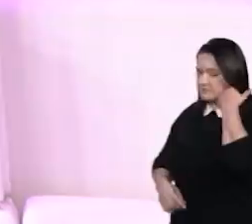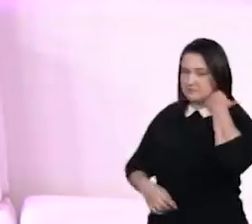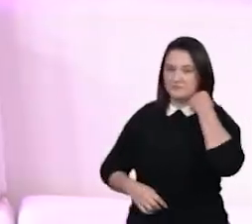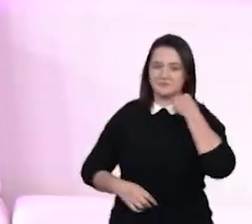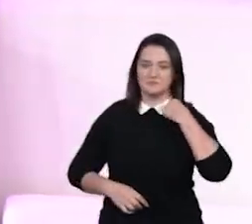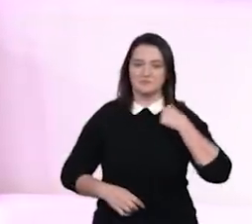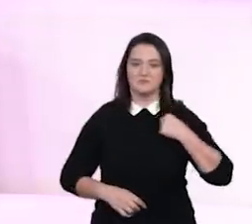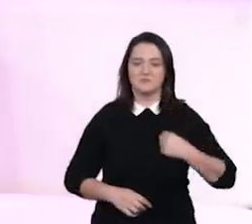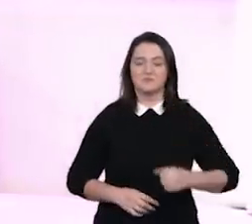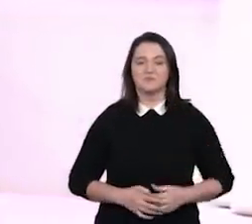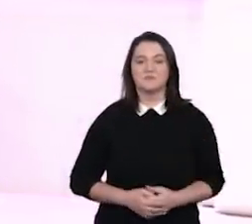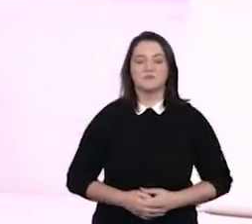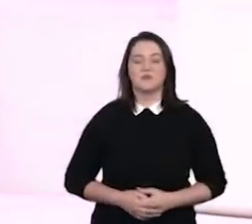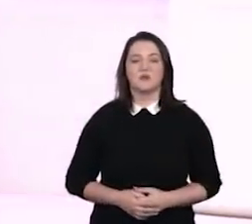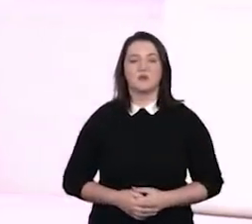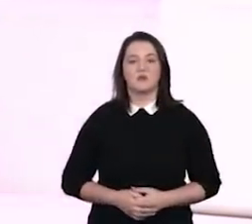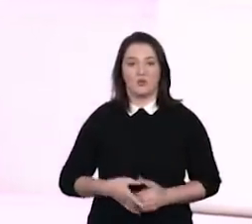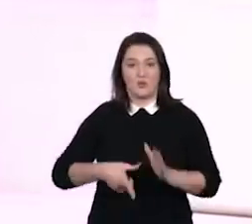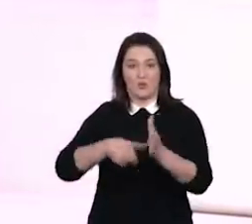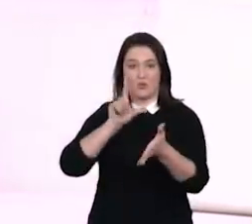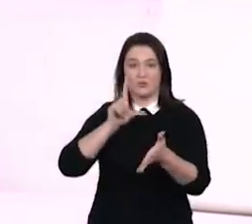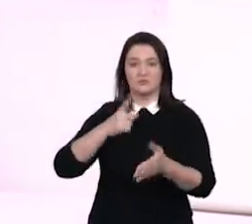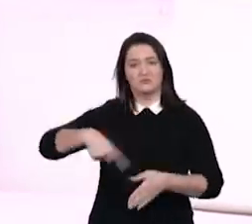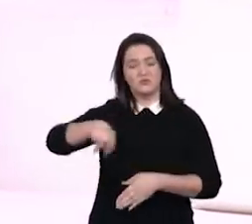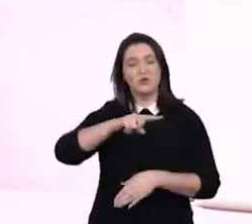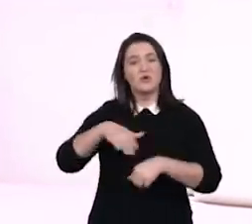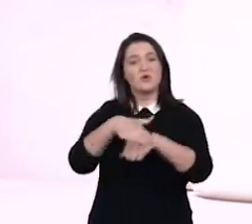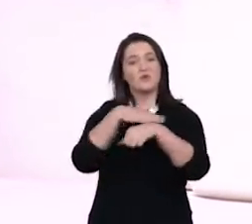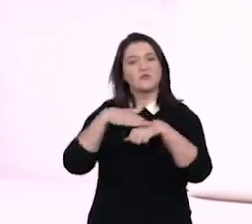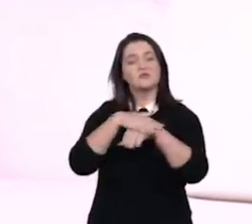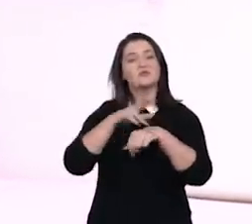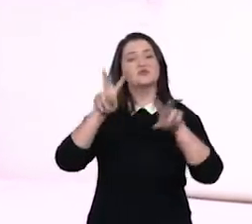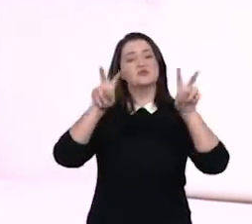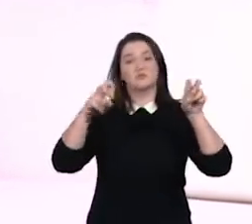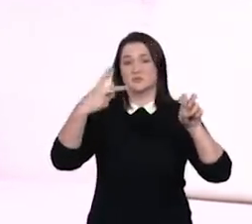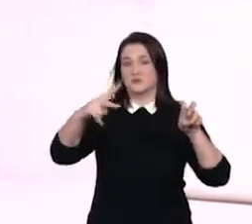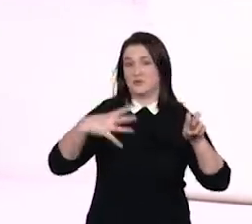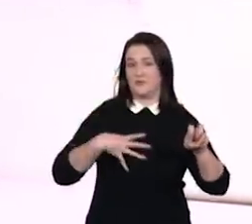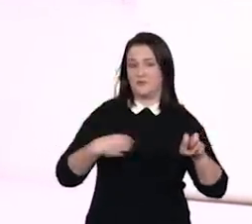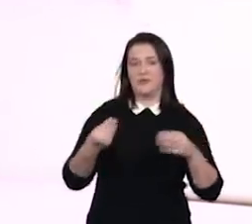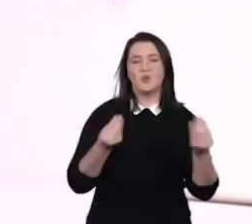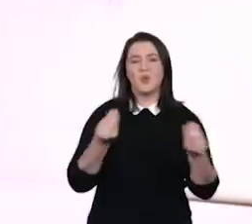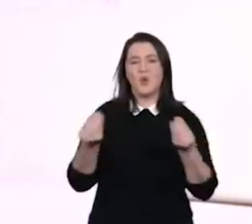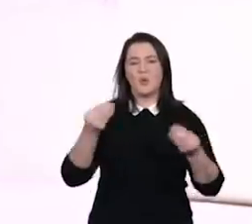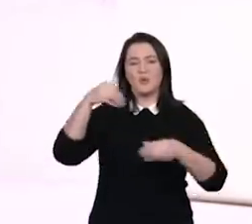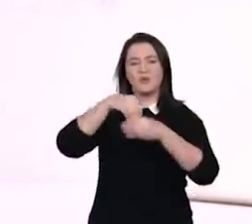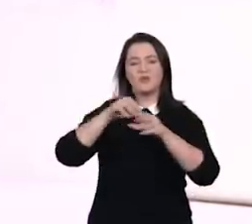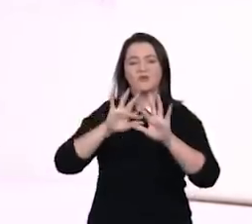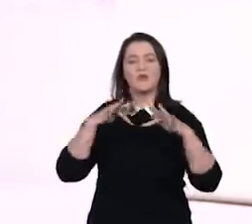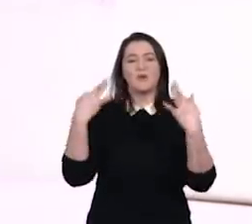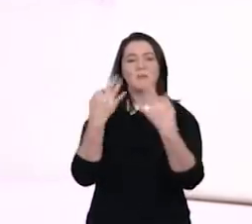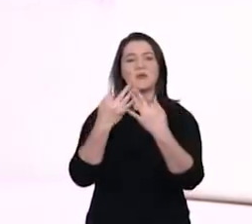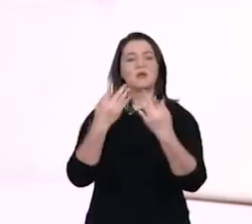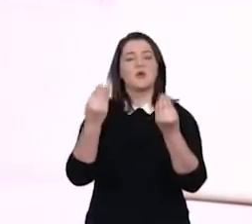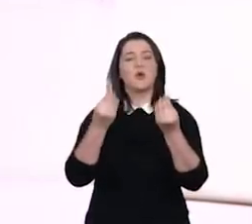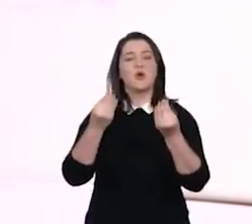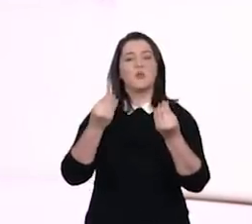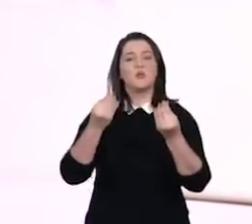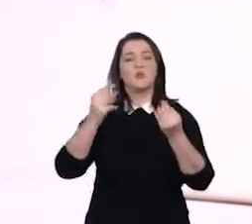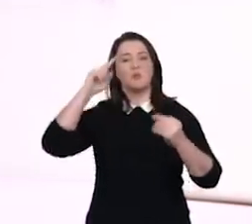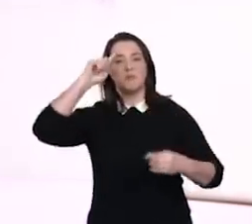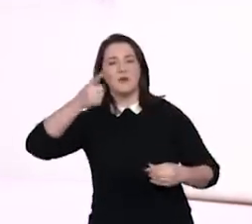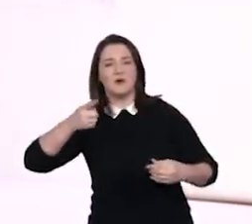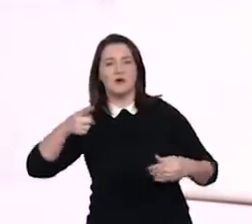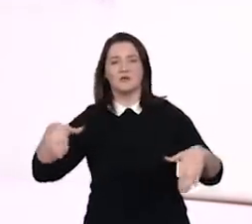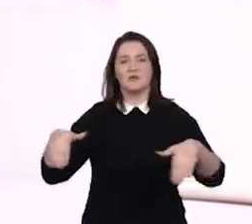Ontem nós conversamos sobre o seu filho, como a gente organiza a hierarquia dentro de uma casa, mas eu sei